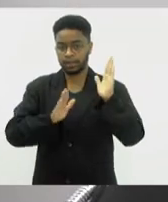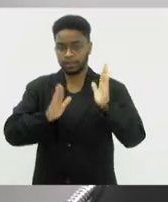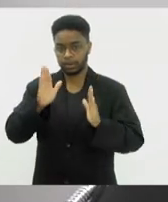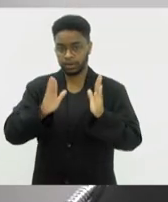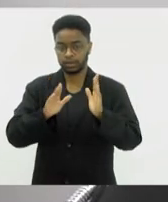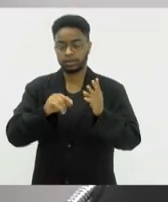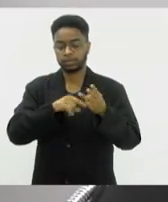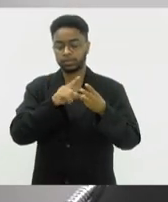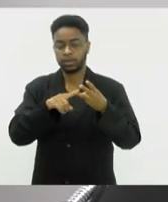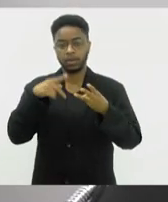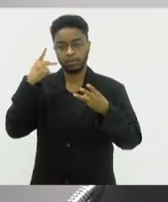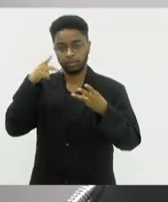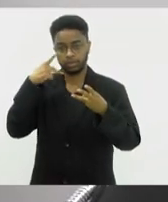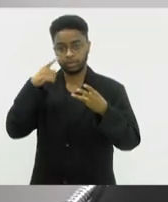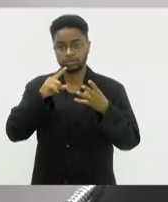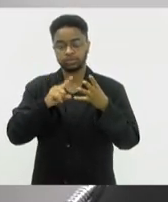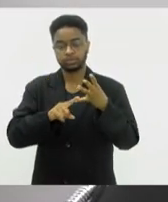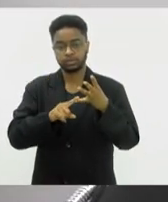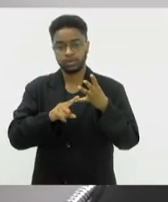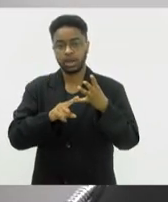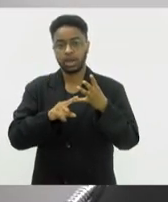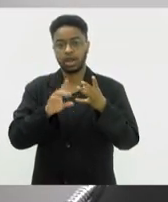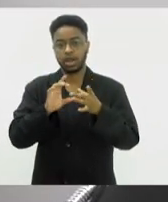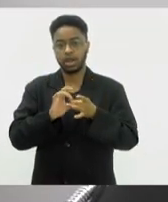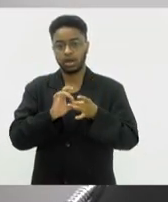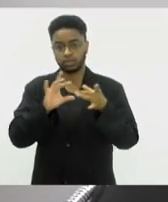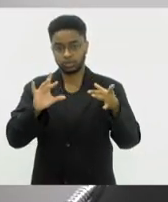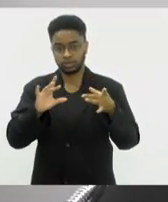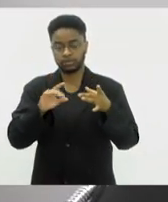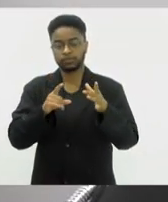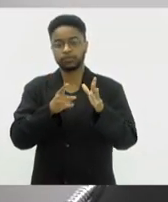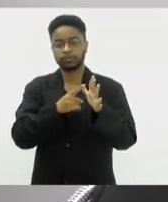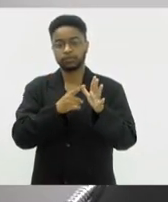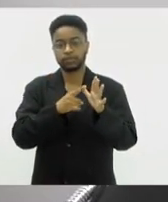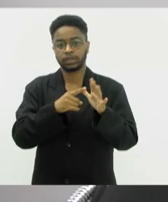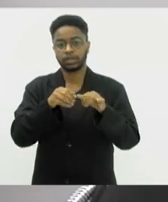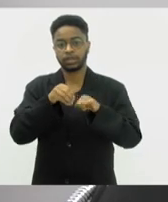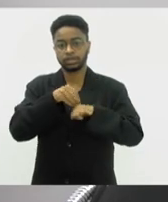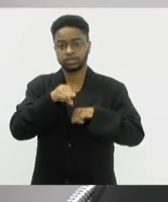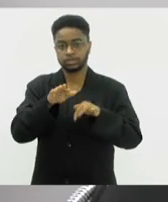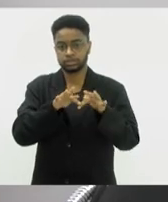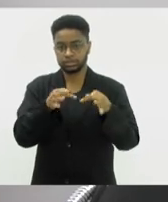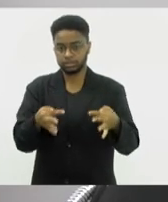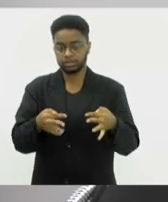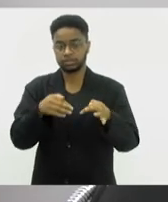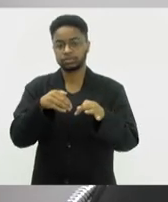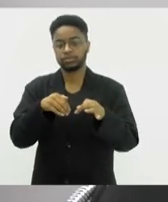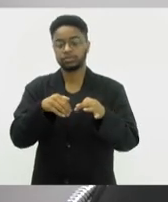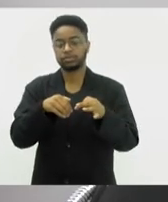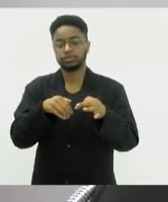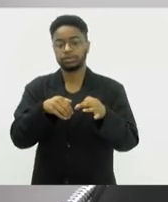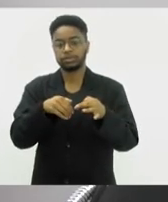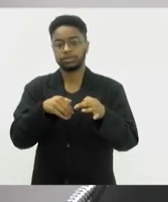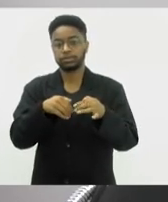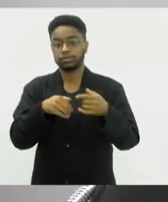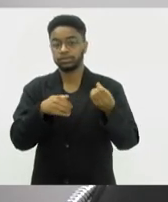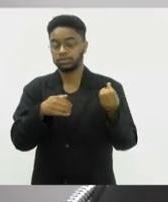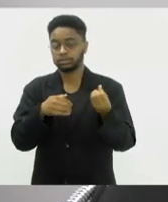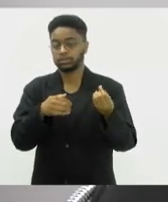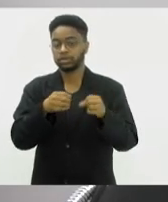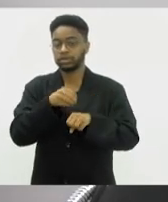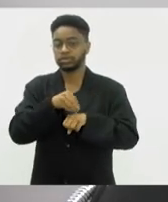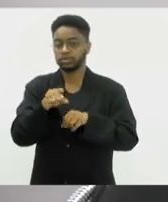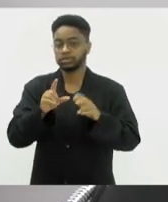e autorizativo, TIL e TIS. Bom, pedi vista por